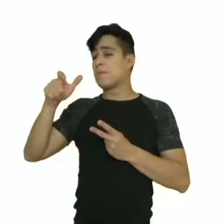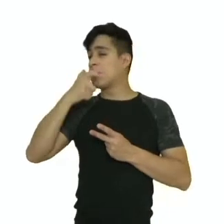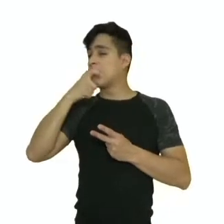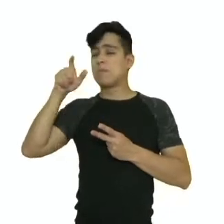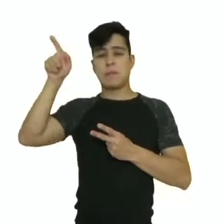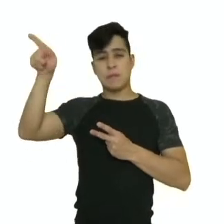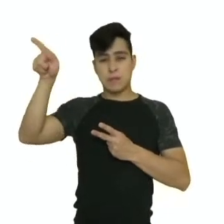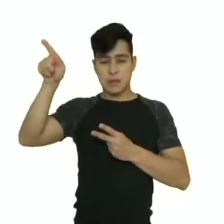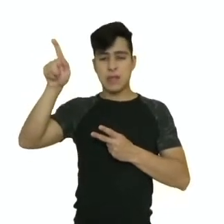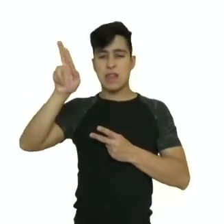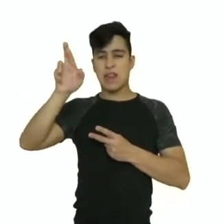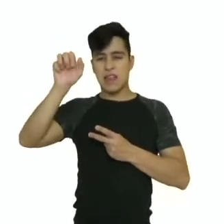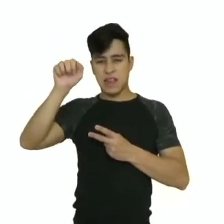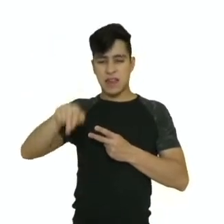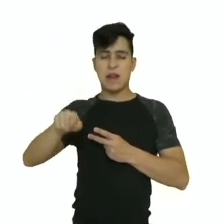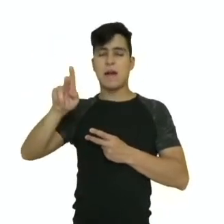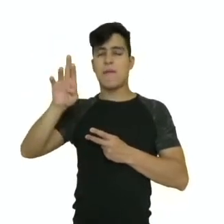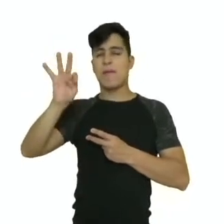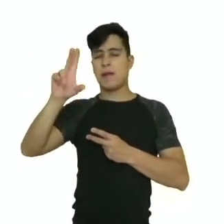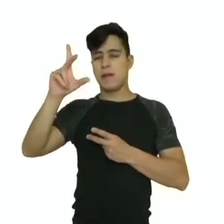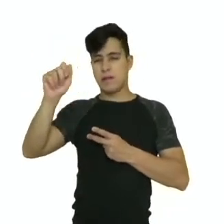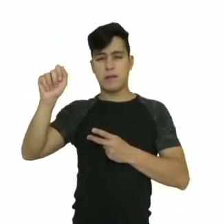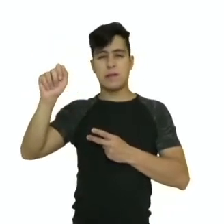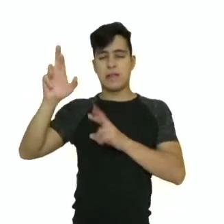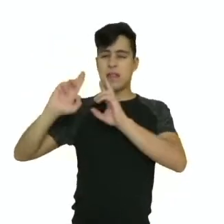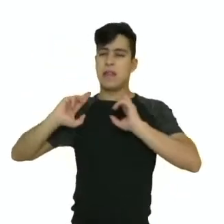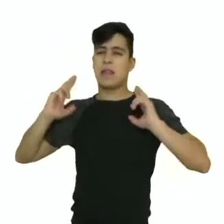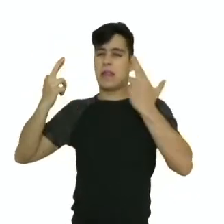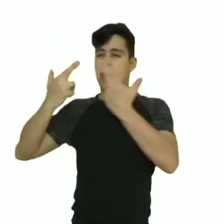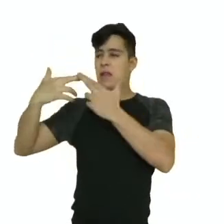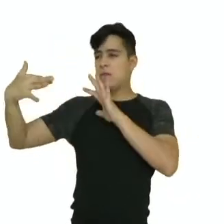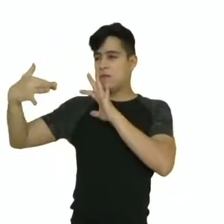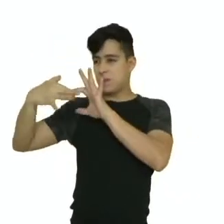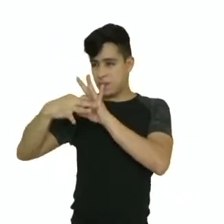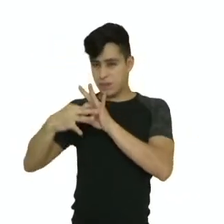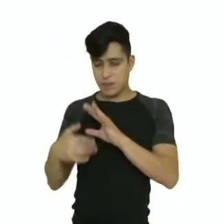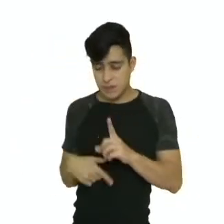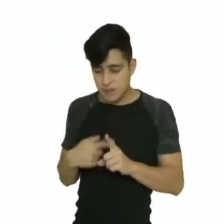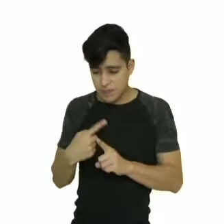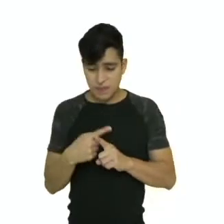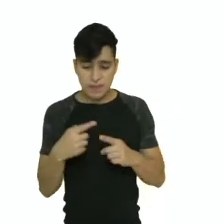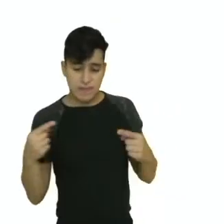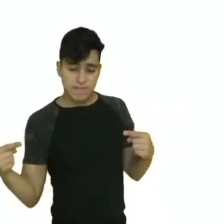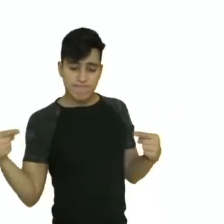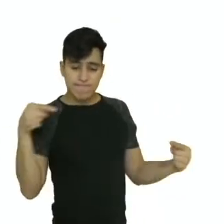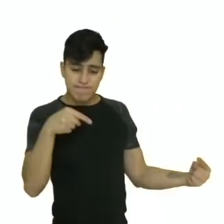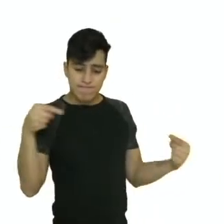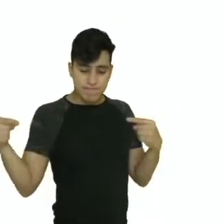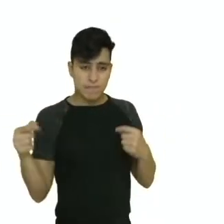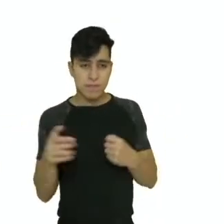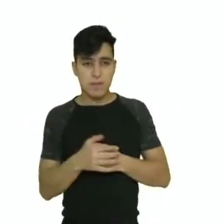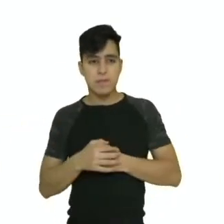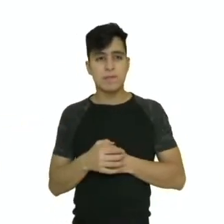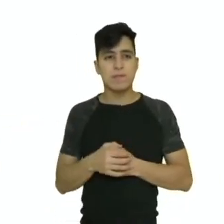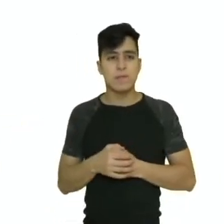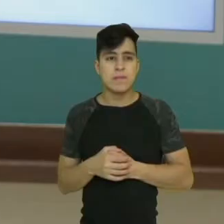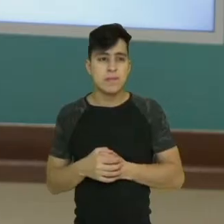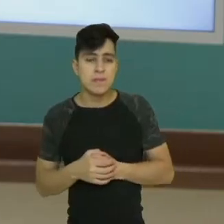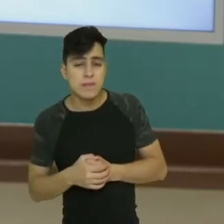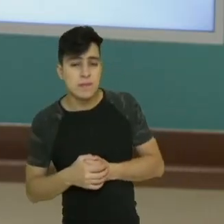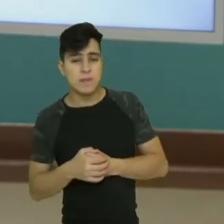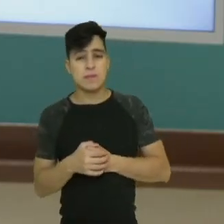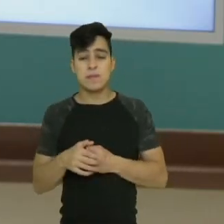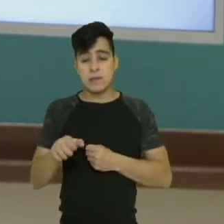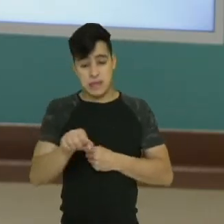Grã-Bretanha. Por que tem esse conflito? Olha só, vamos passar para o próximo aqui para a gente entender, né? Um dos motivos é porque lá tem